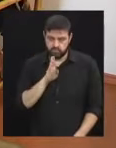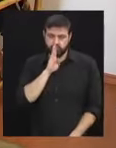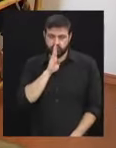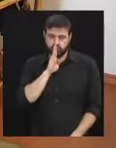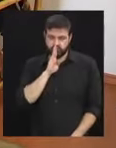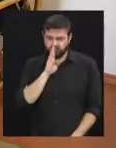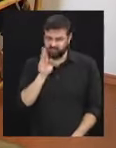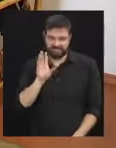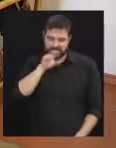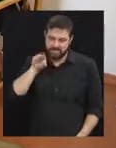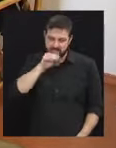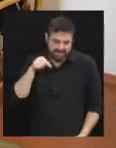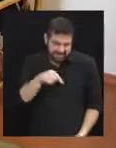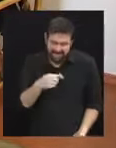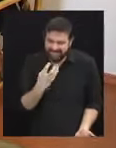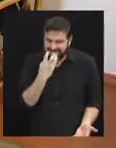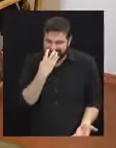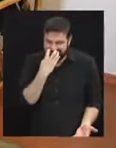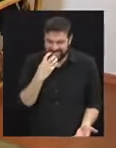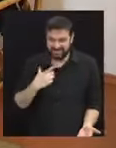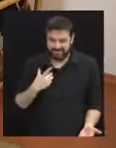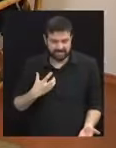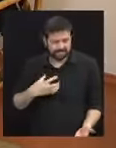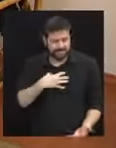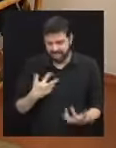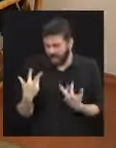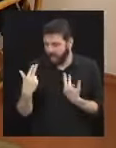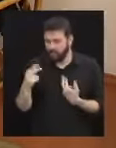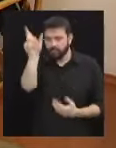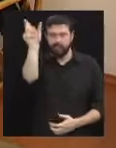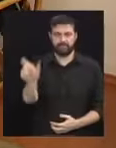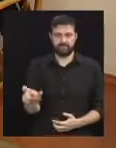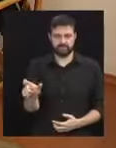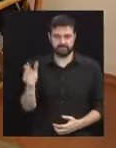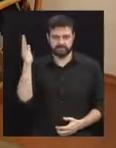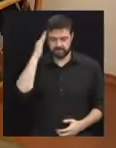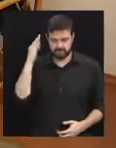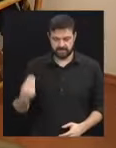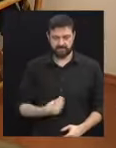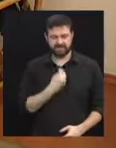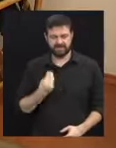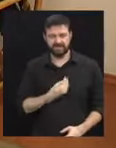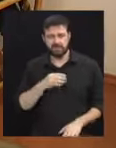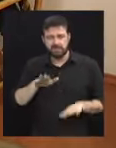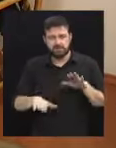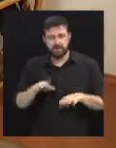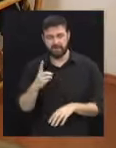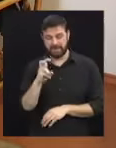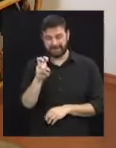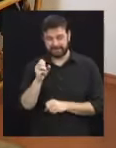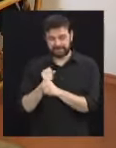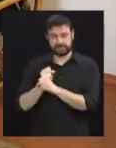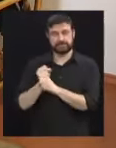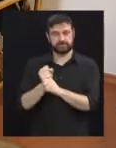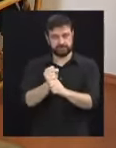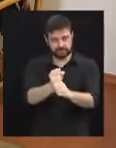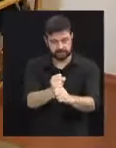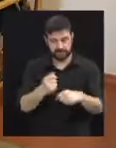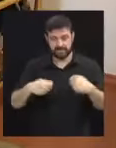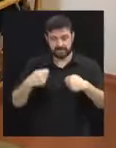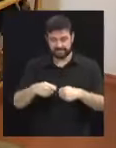mas as sensações são todas como o humano sente. Saber que ele vai viver em média 15, 20 anos e que ele vai